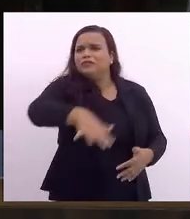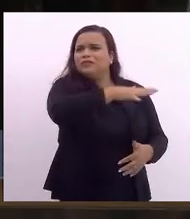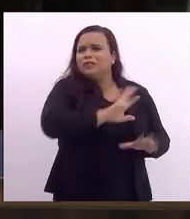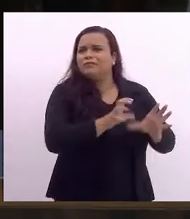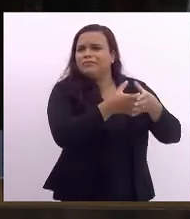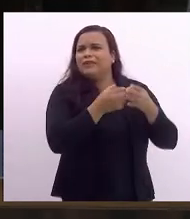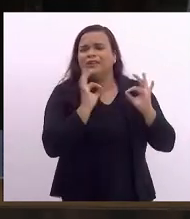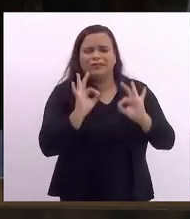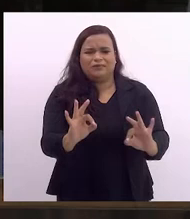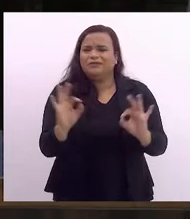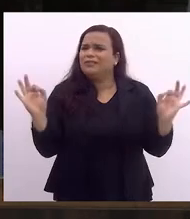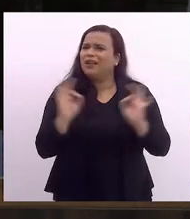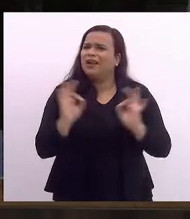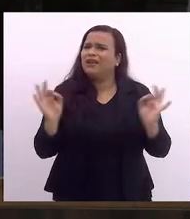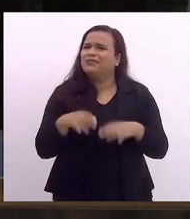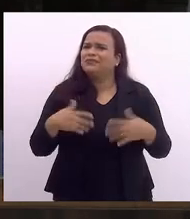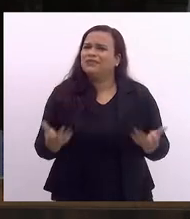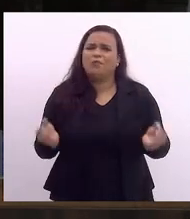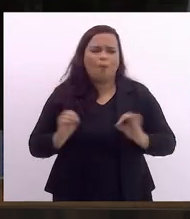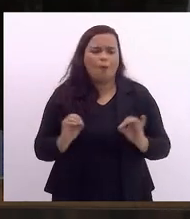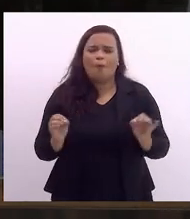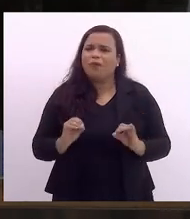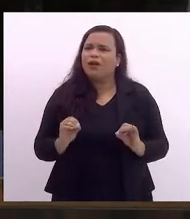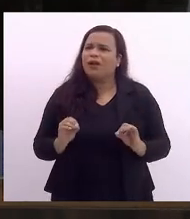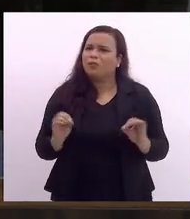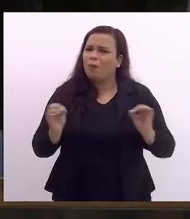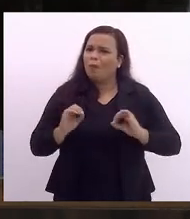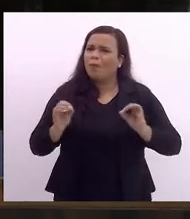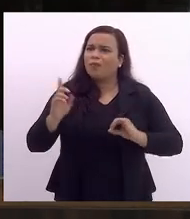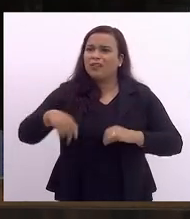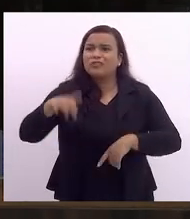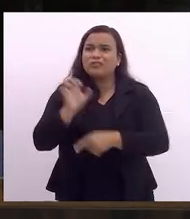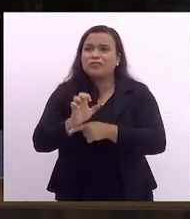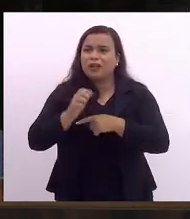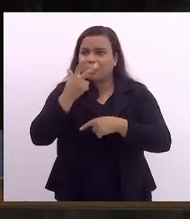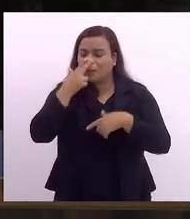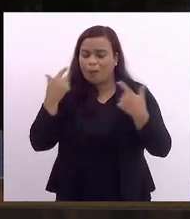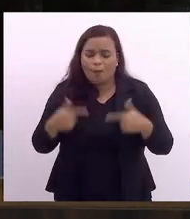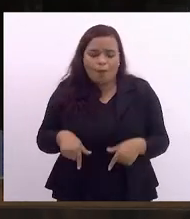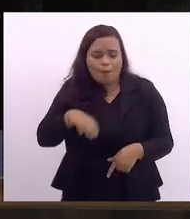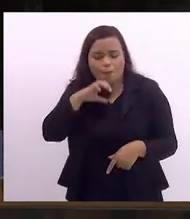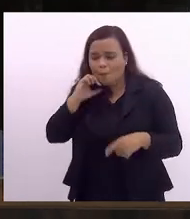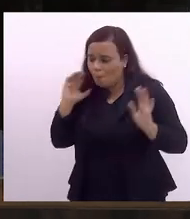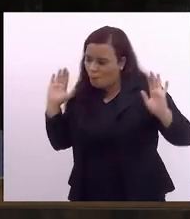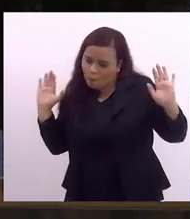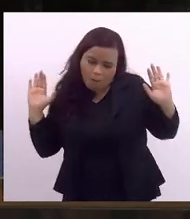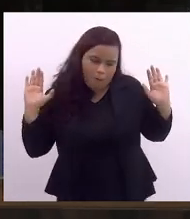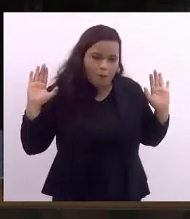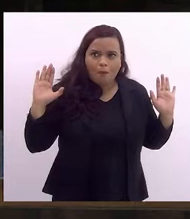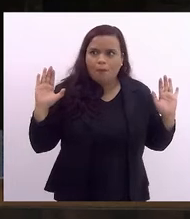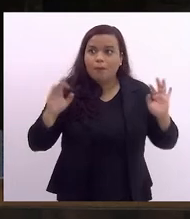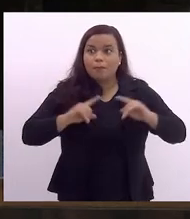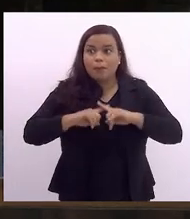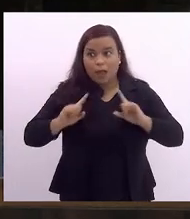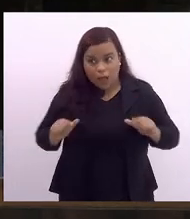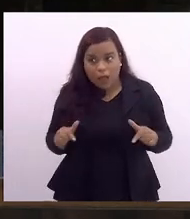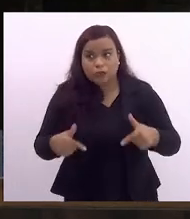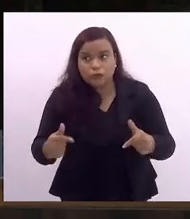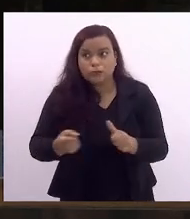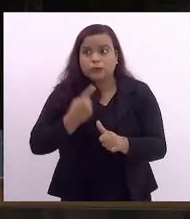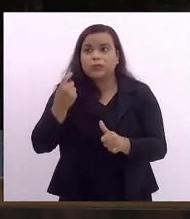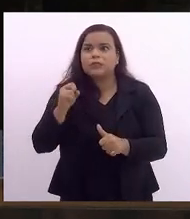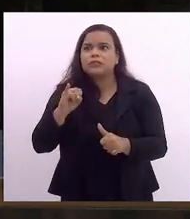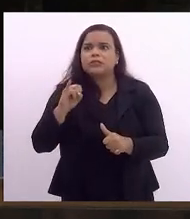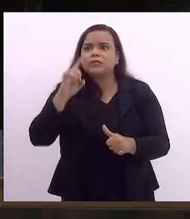mas que é o Estado, esse mesmo Estado omisso, é o primeiro a agir e estar presente no momento da violação